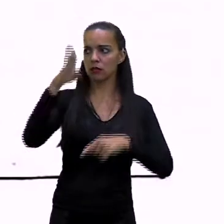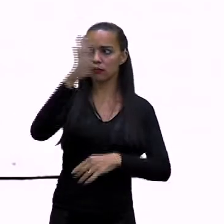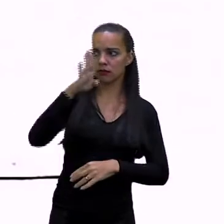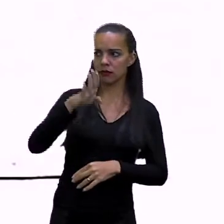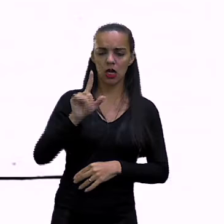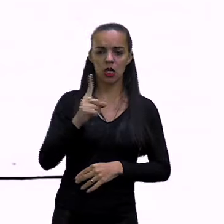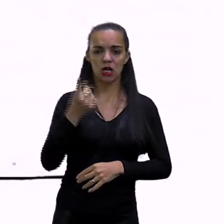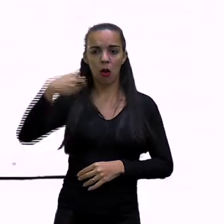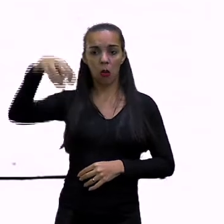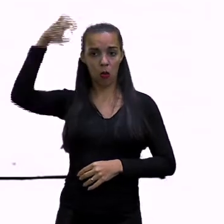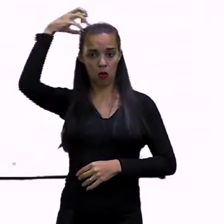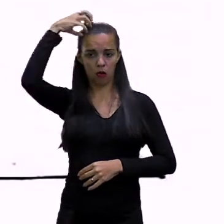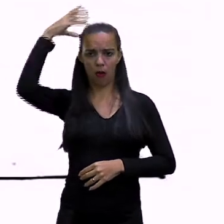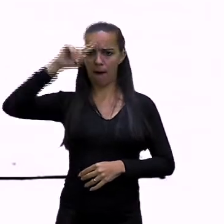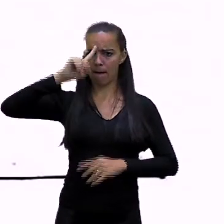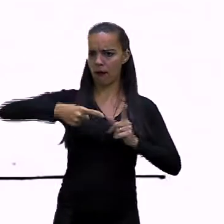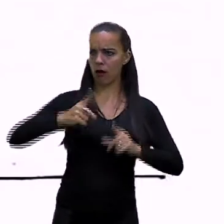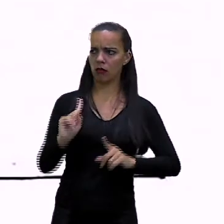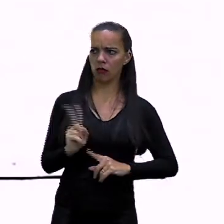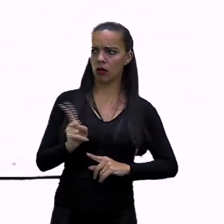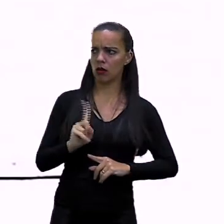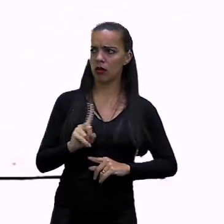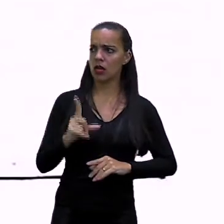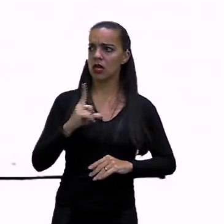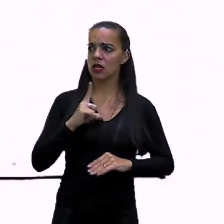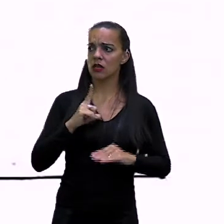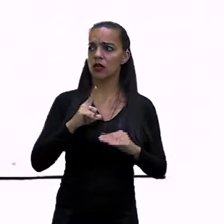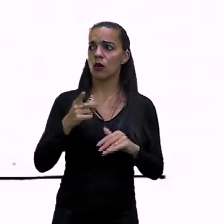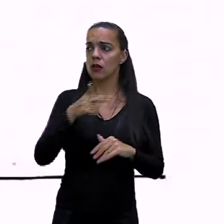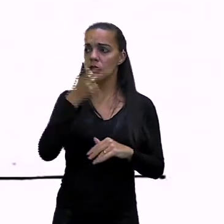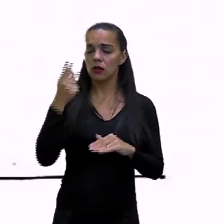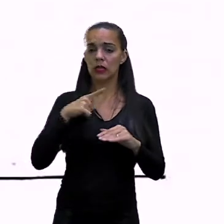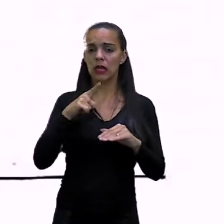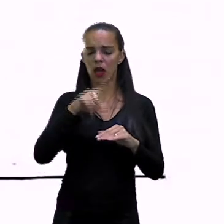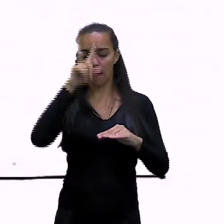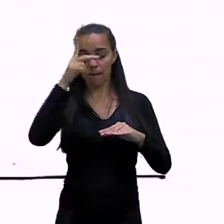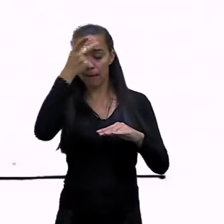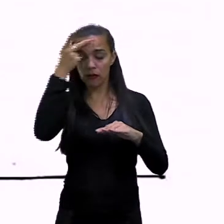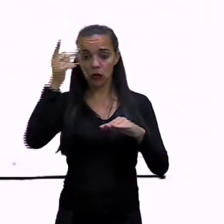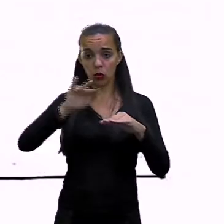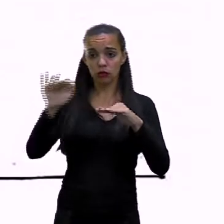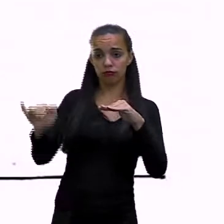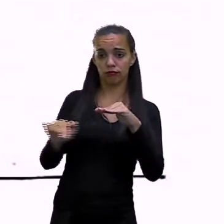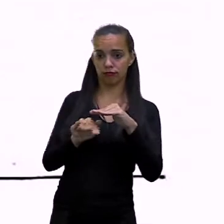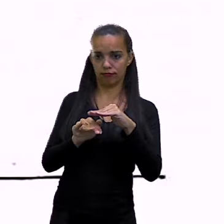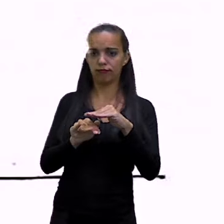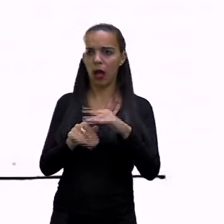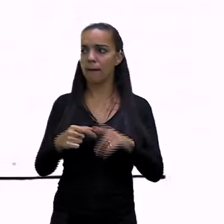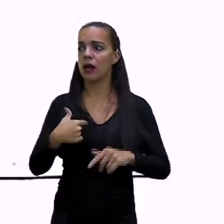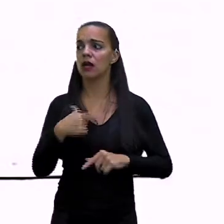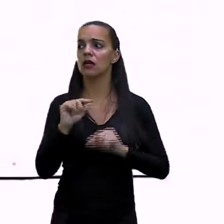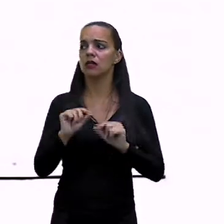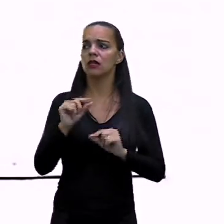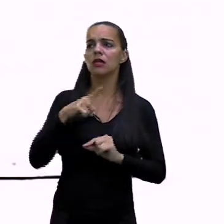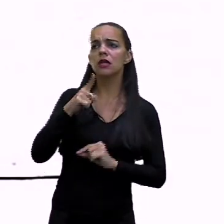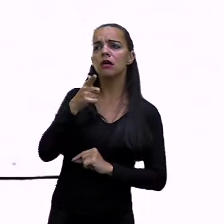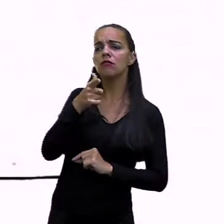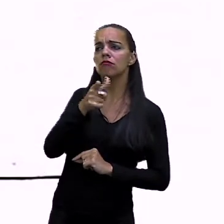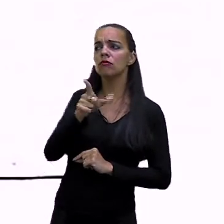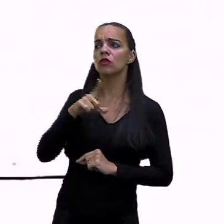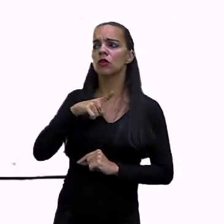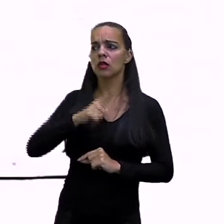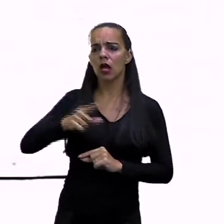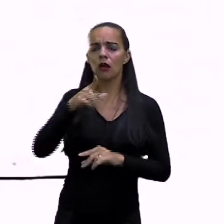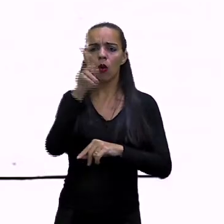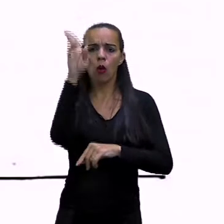é o rei, nem o presidente, mas todos aqueles que estão abaixo, a elite, todos aqueles que vão votar no